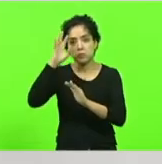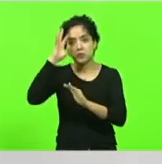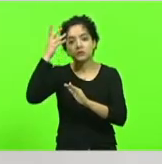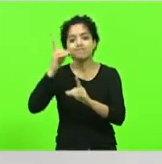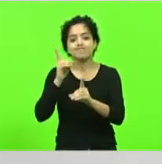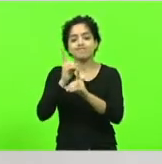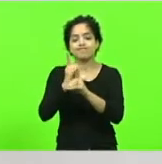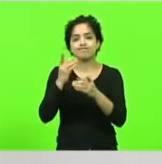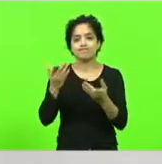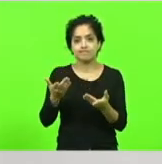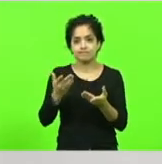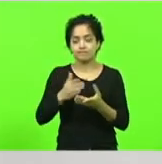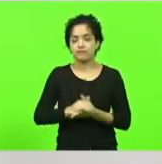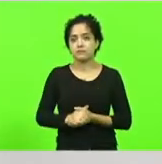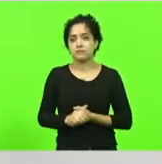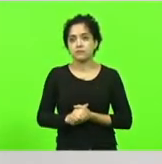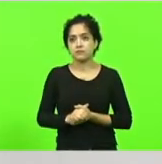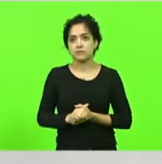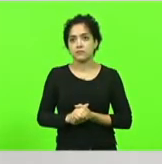problema.